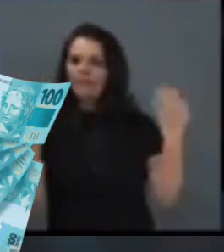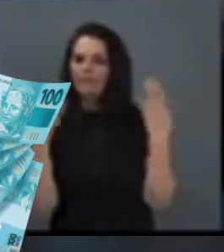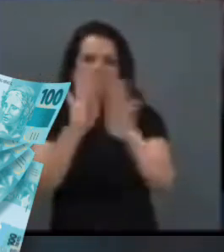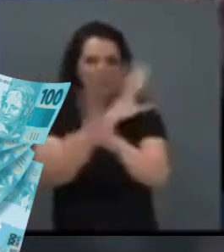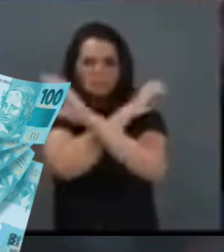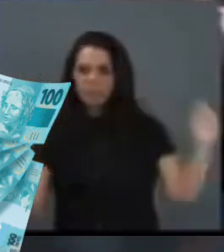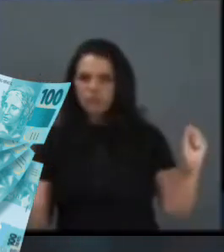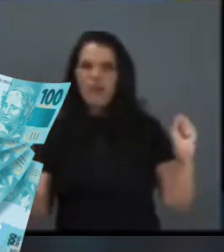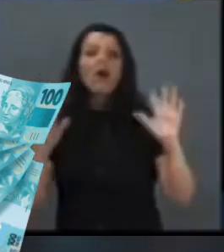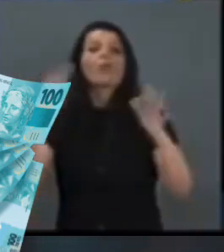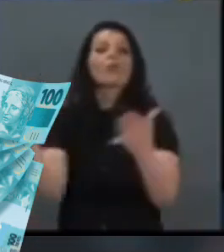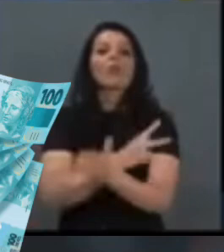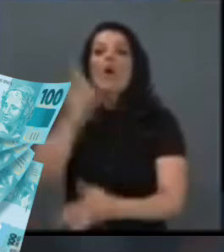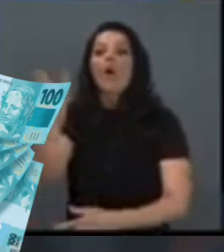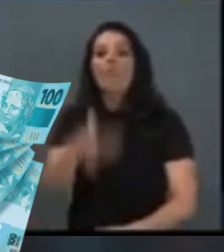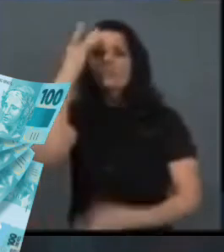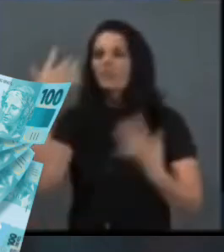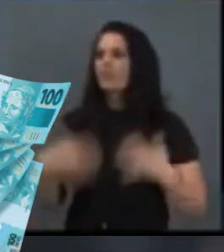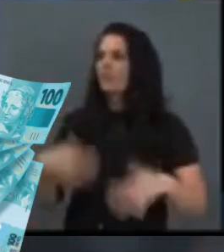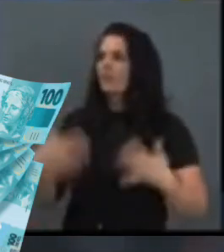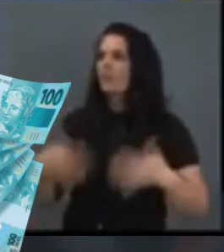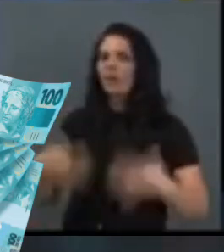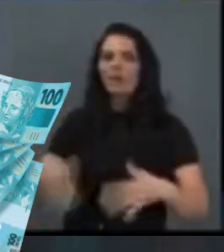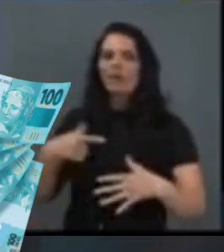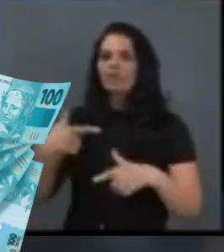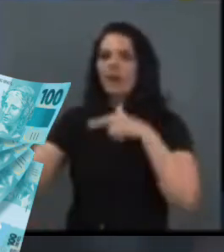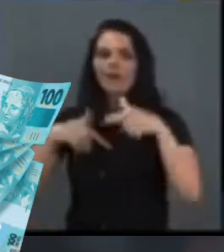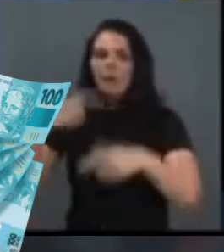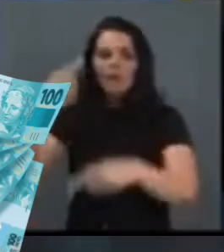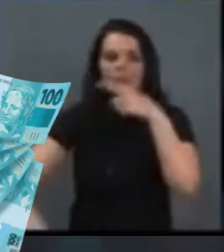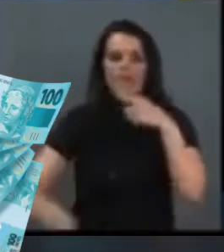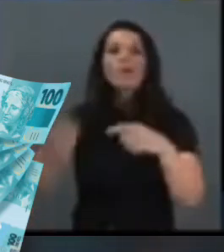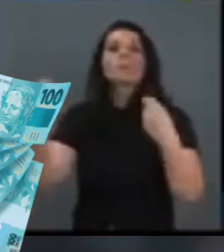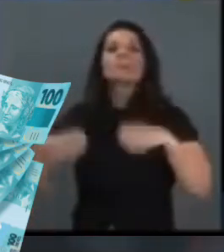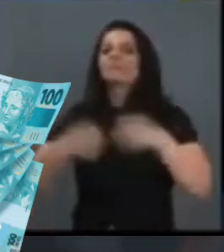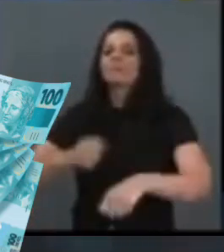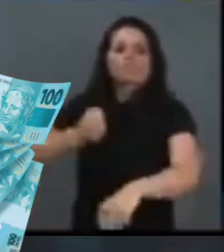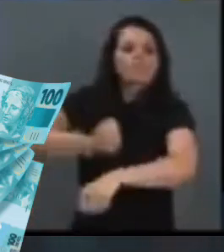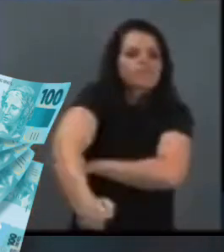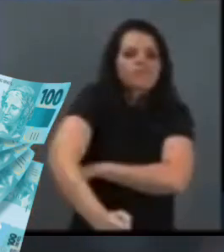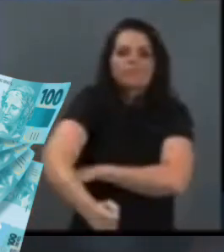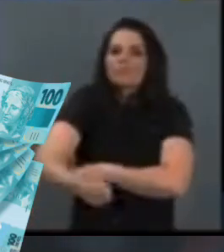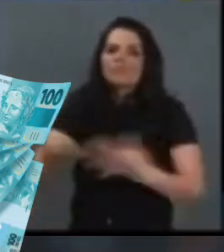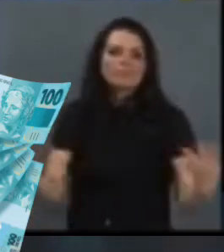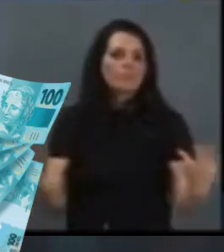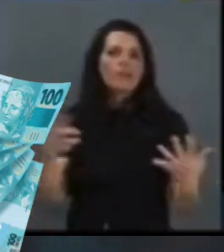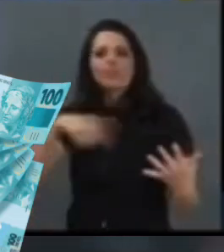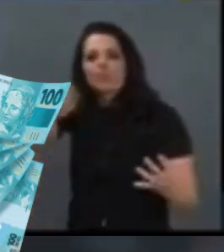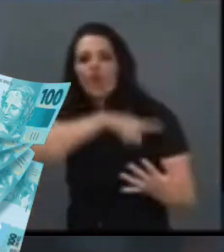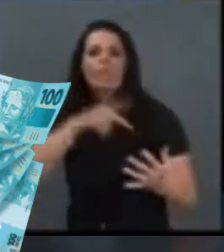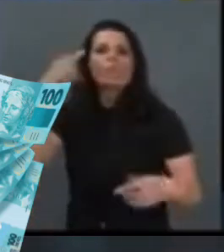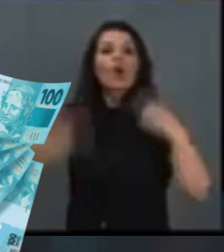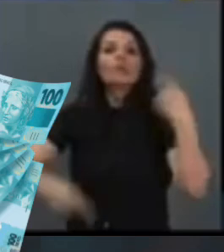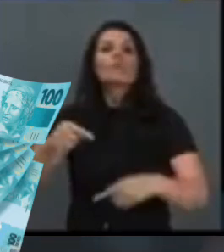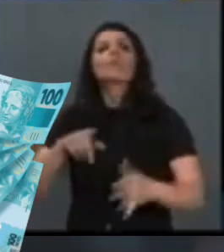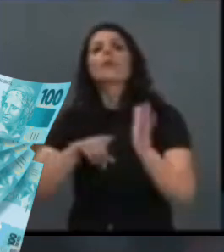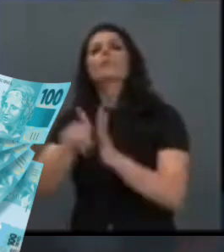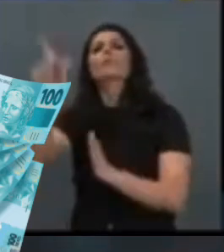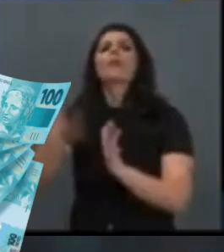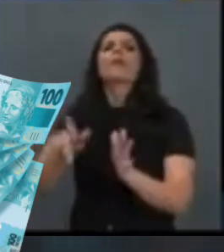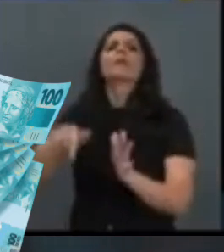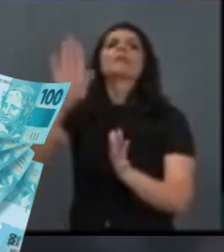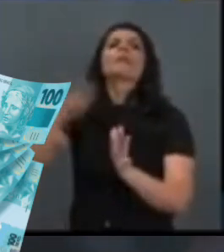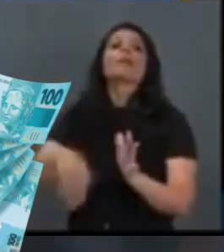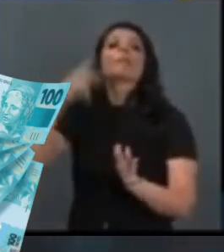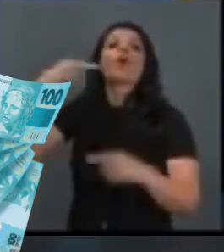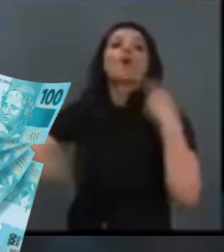Fecha tudo. E aí, o cara ficou sem receita, sem arrecadação. Ele teve que pegar e se virar. Enquanto fecha tudo, todos os políticos do Brasil, pergunta um político do